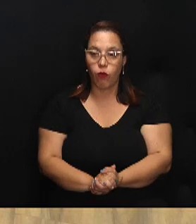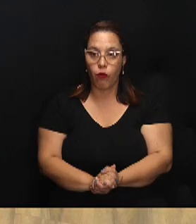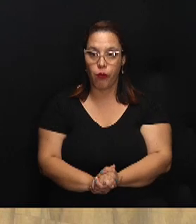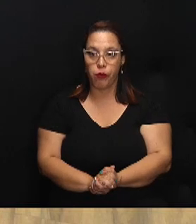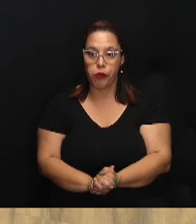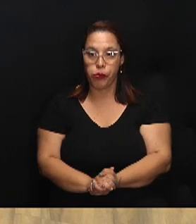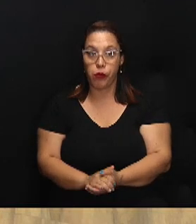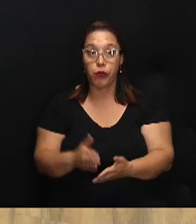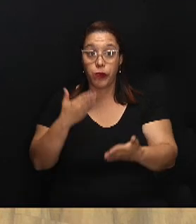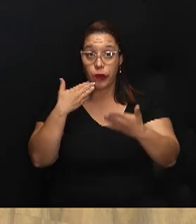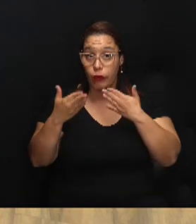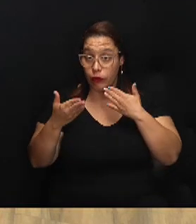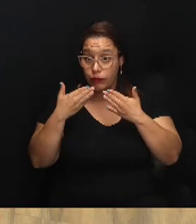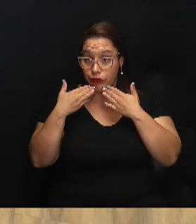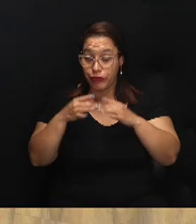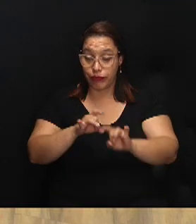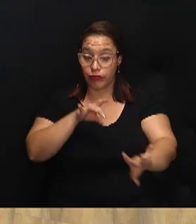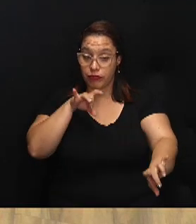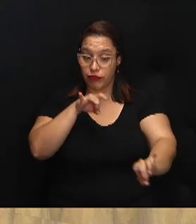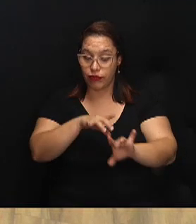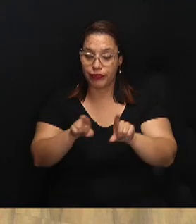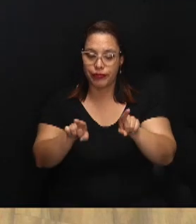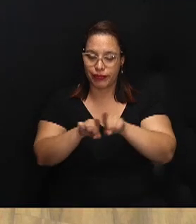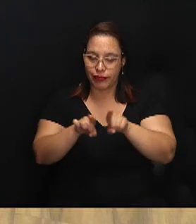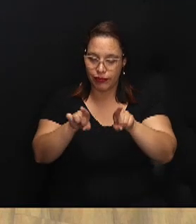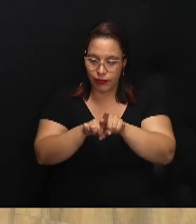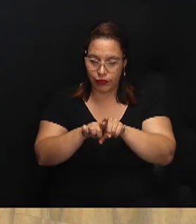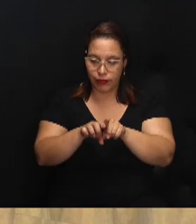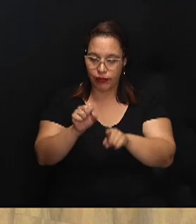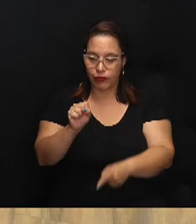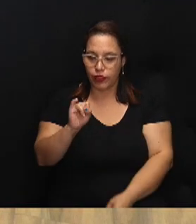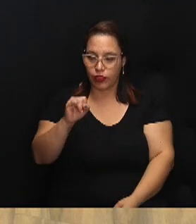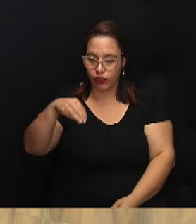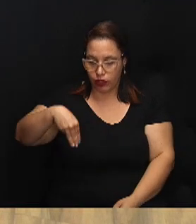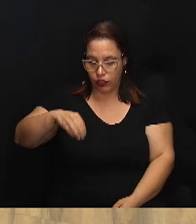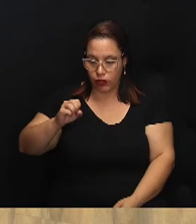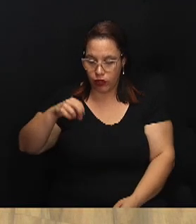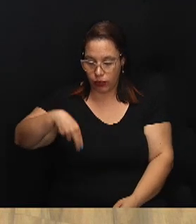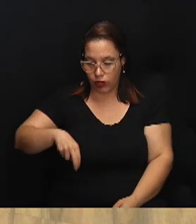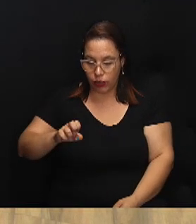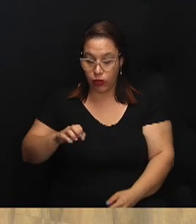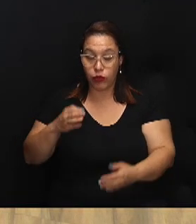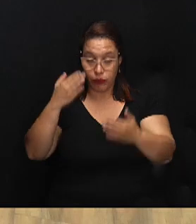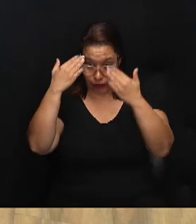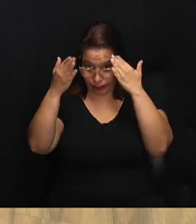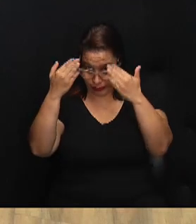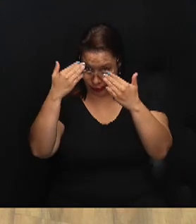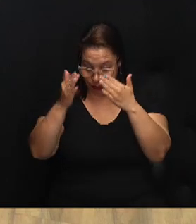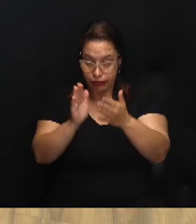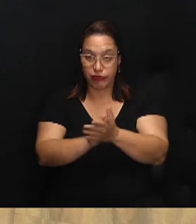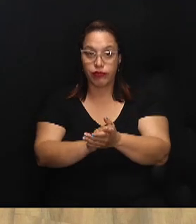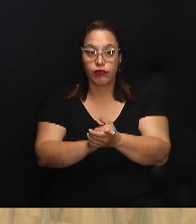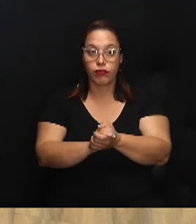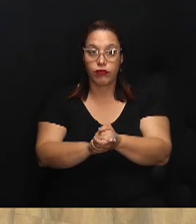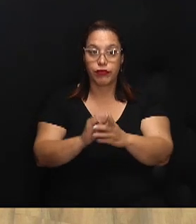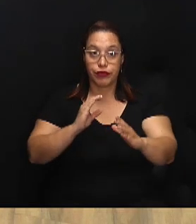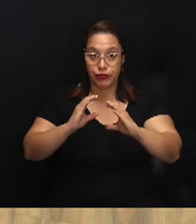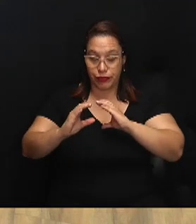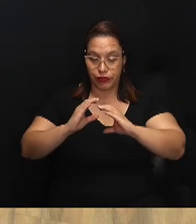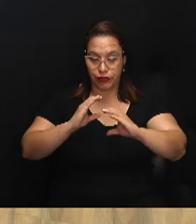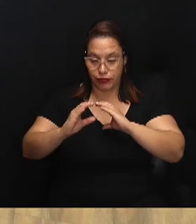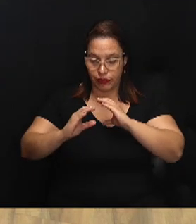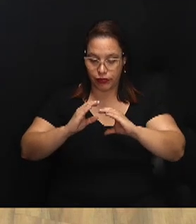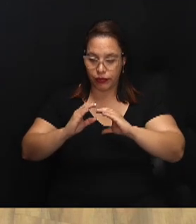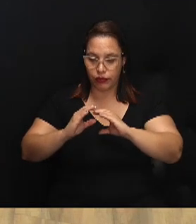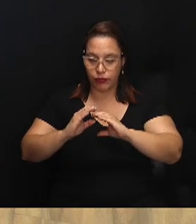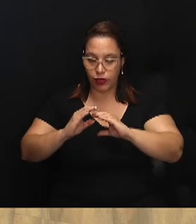direto através de uma plataforma digital também, com a Simone Dantas, que é psicanalista e uma das coordenadoras,